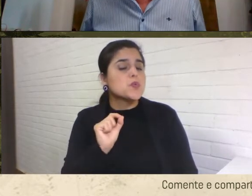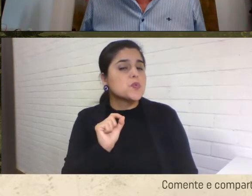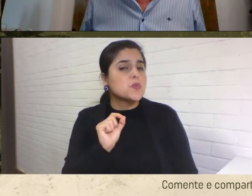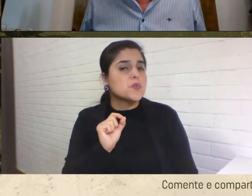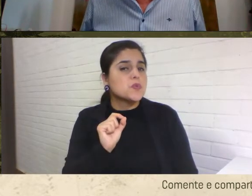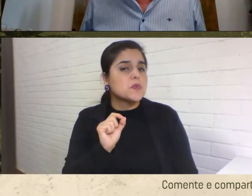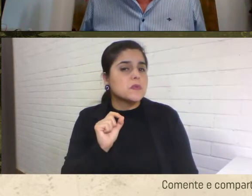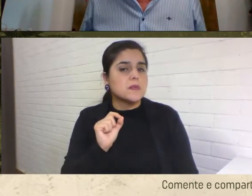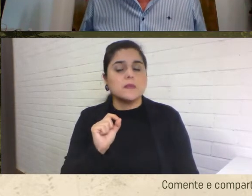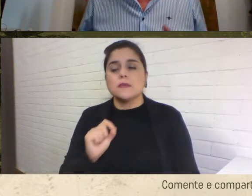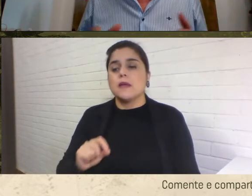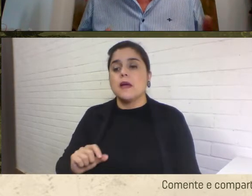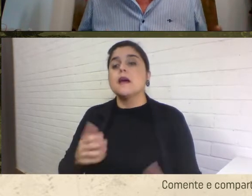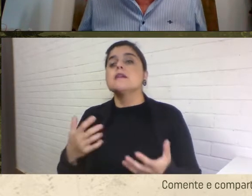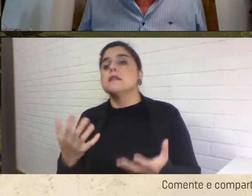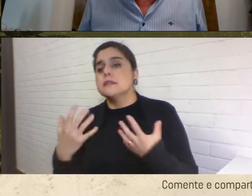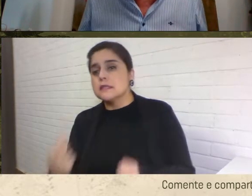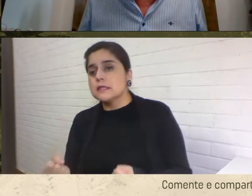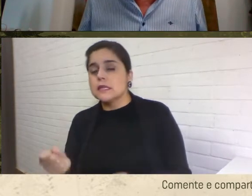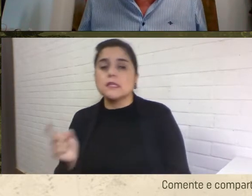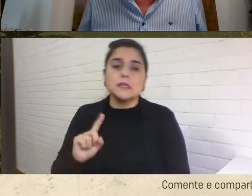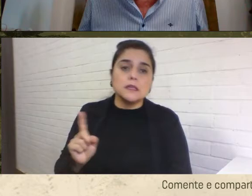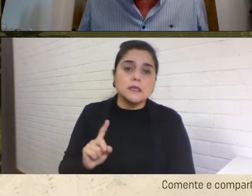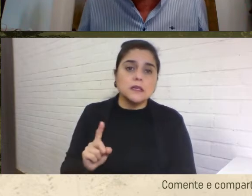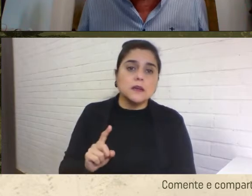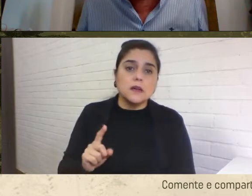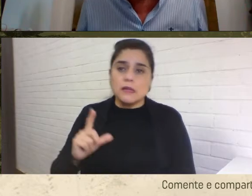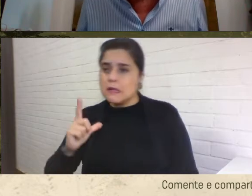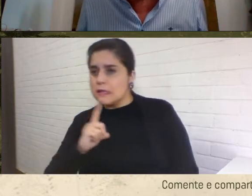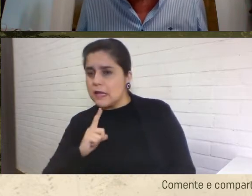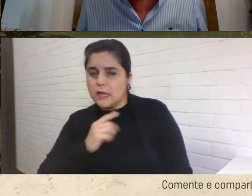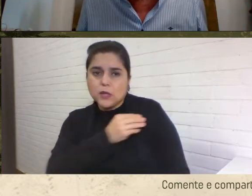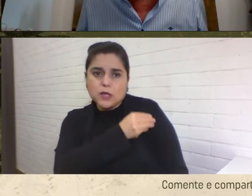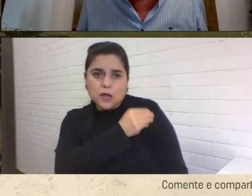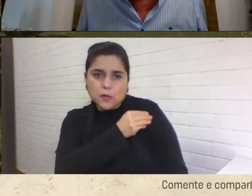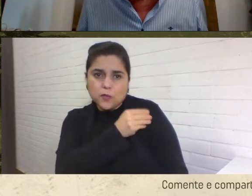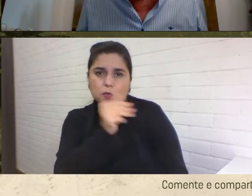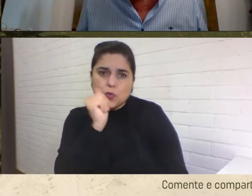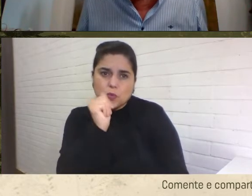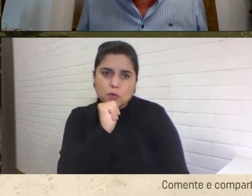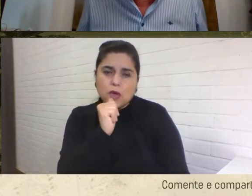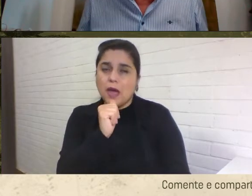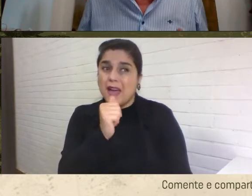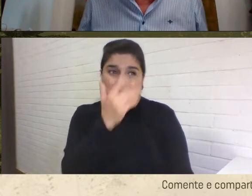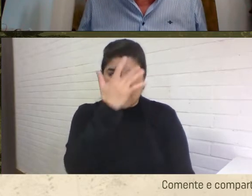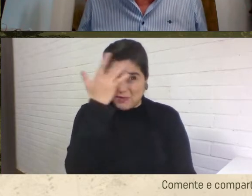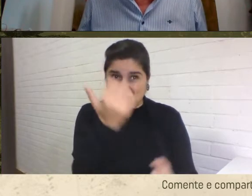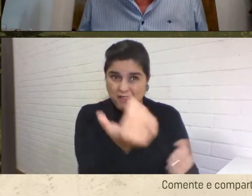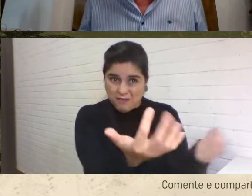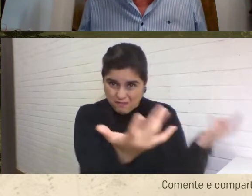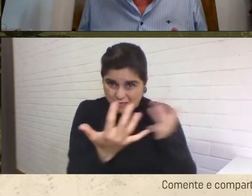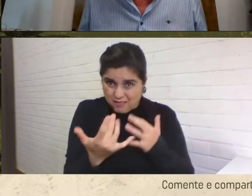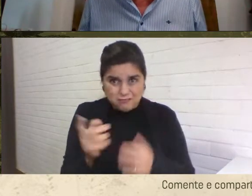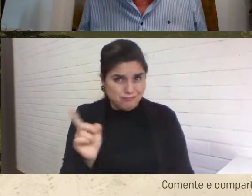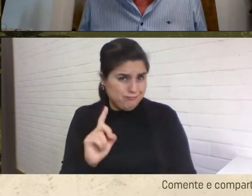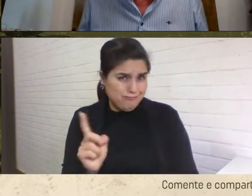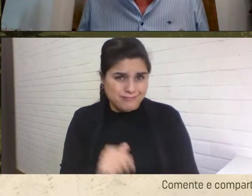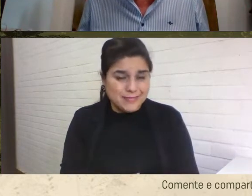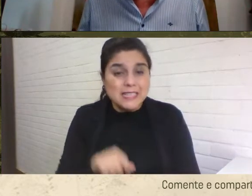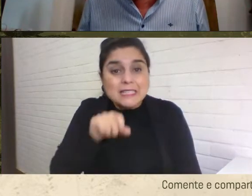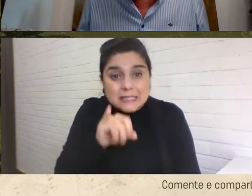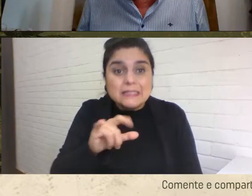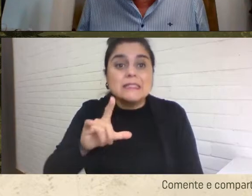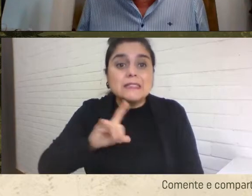Prós e contras. Se eu não tenho bebidas alcoólicas, ninguém vai à minha festa. Se eu tenho bebidas